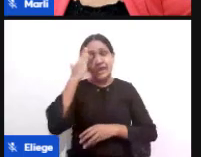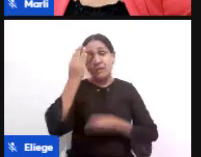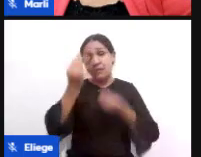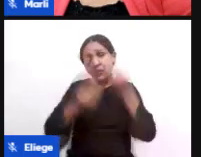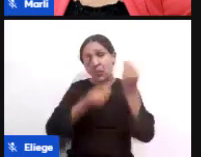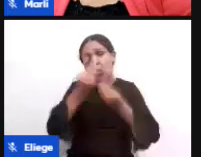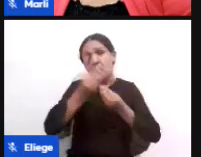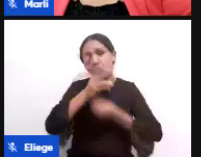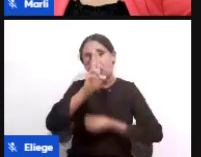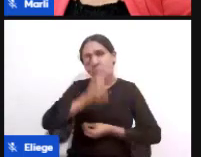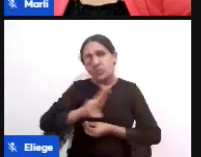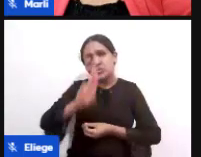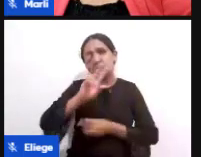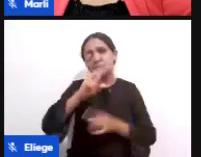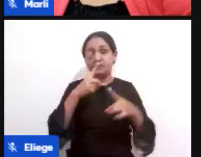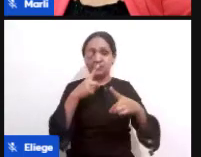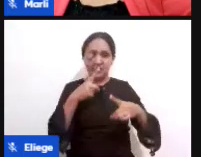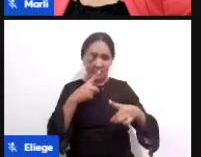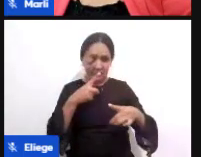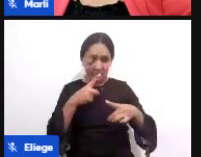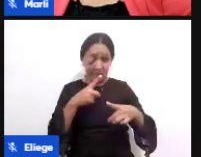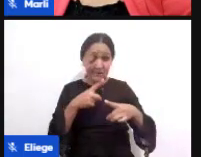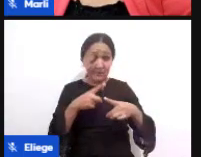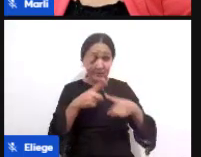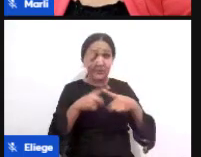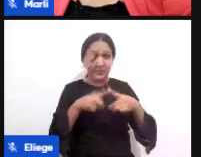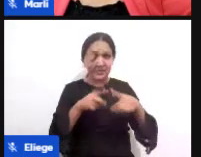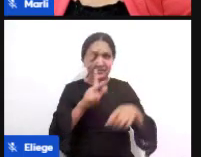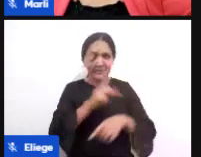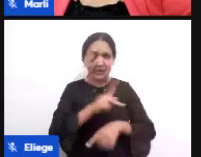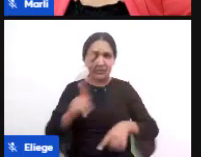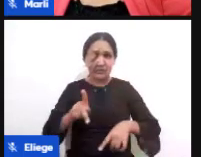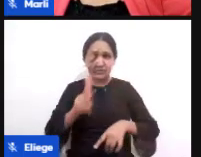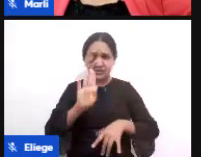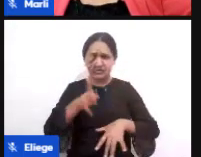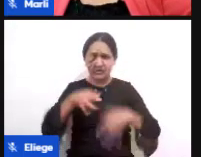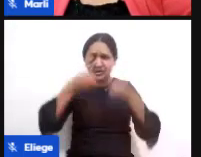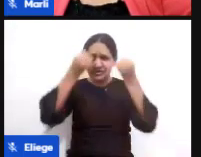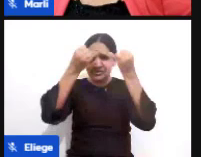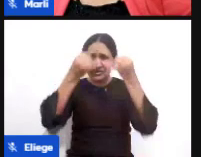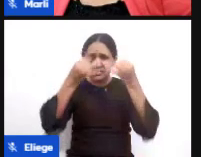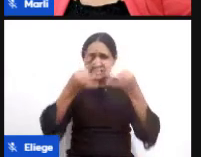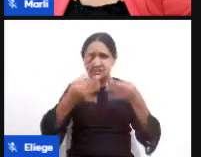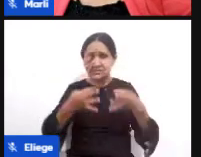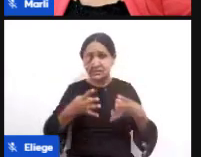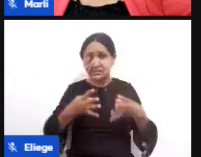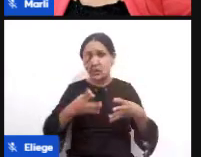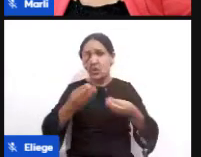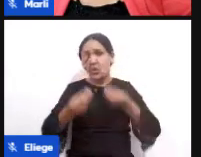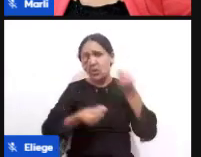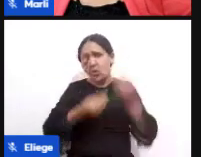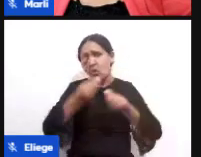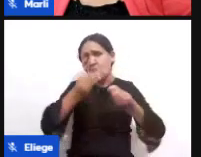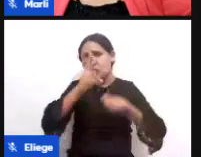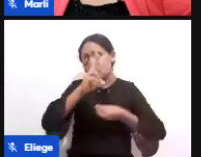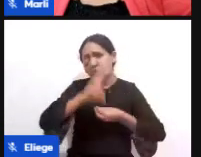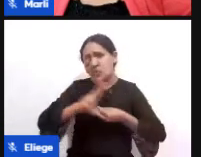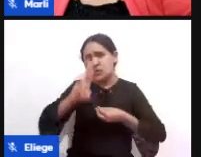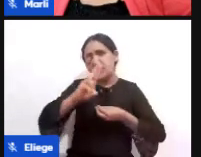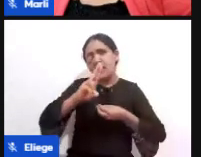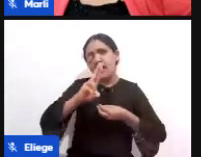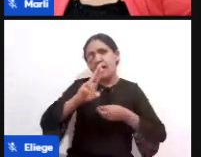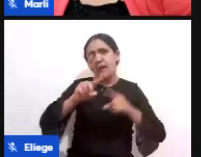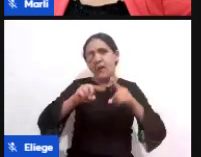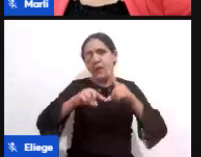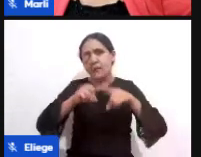a professora ela já explicou em que momento que ele irá utilizar esse material, como